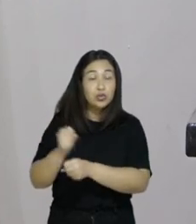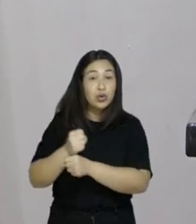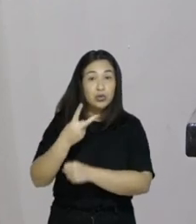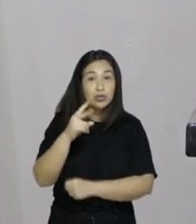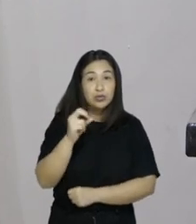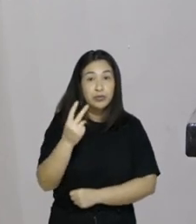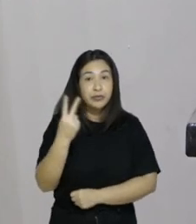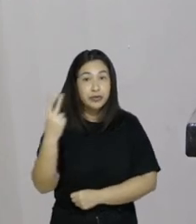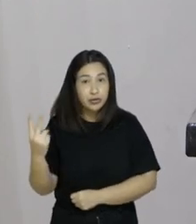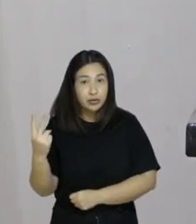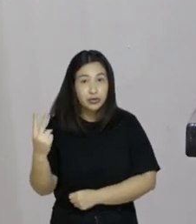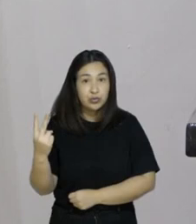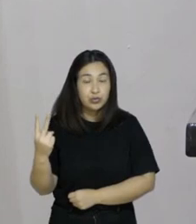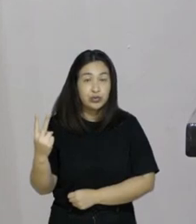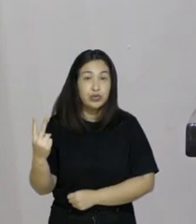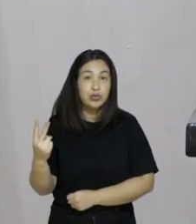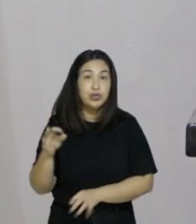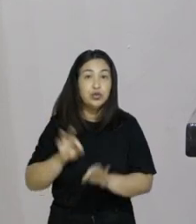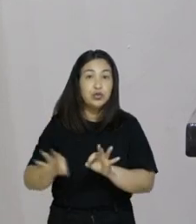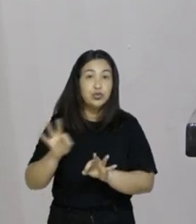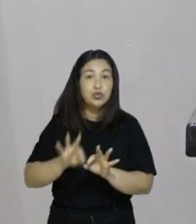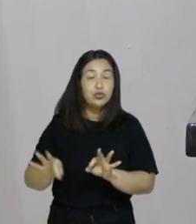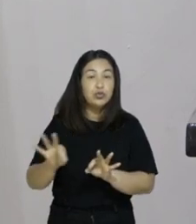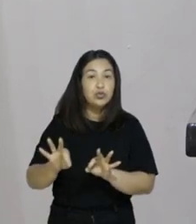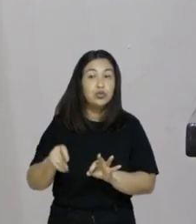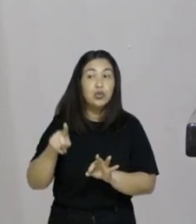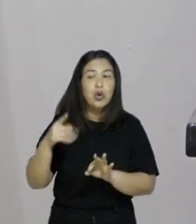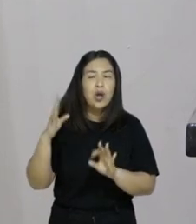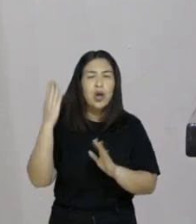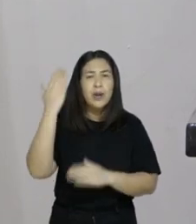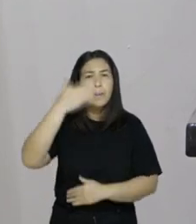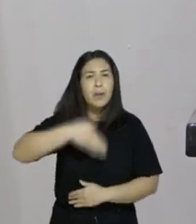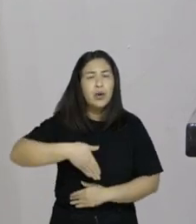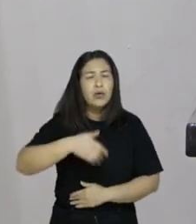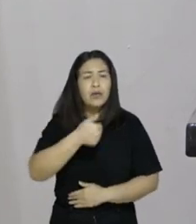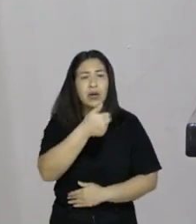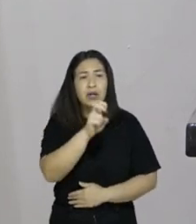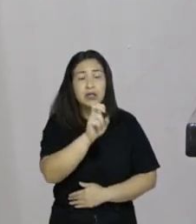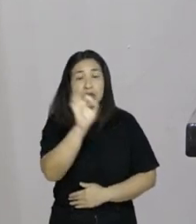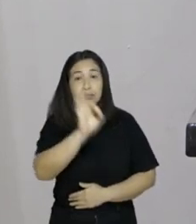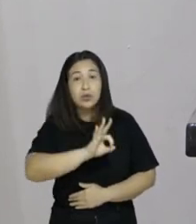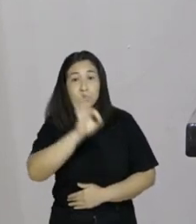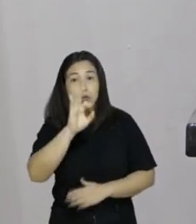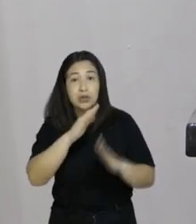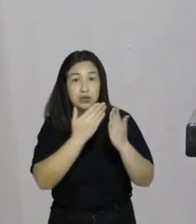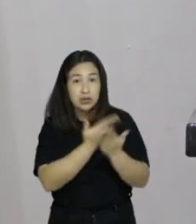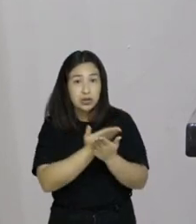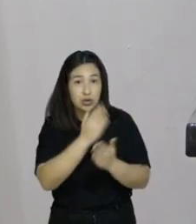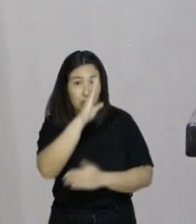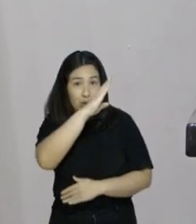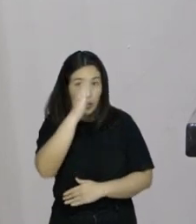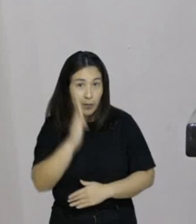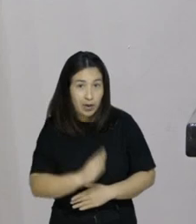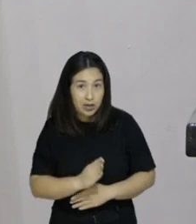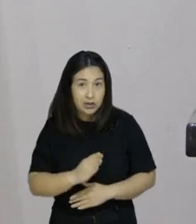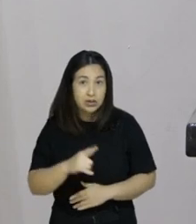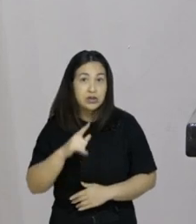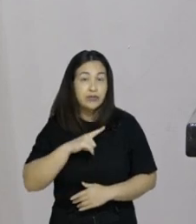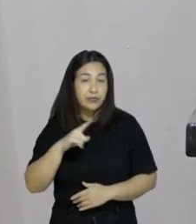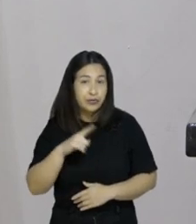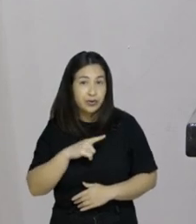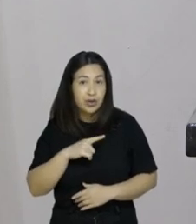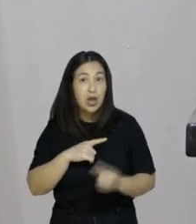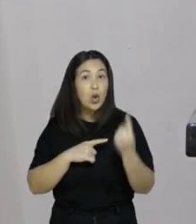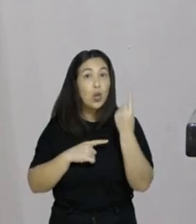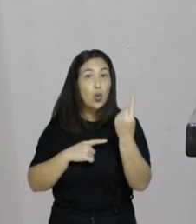Instituto Locomotiva, apenas 15% das escolas brasileiras prevêem ao menos uma